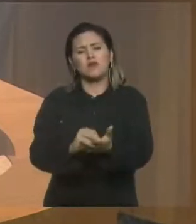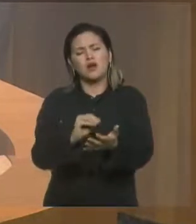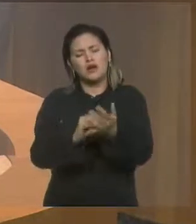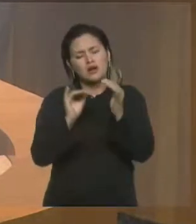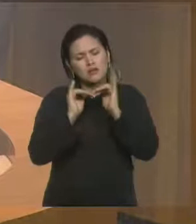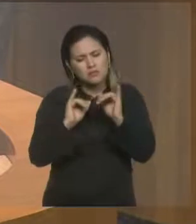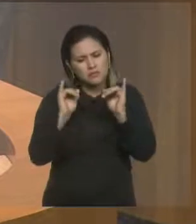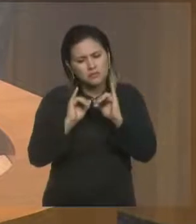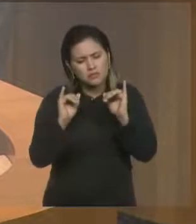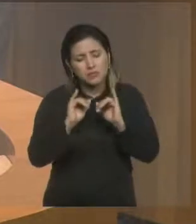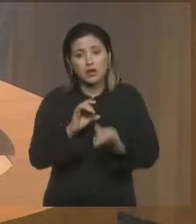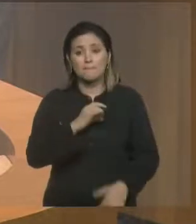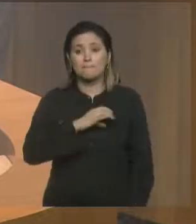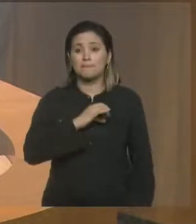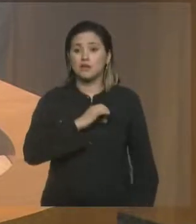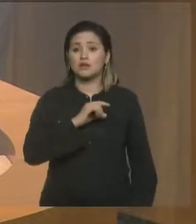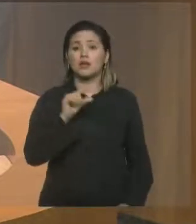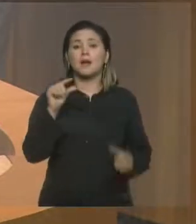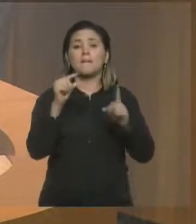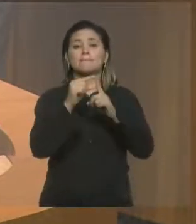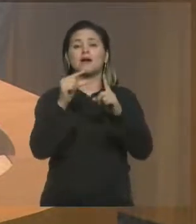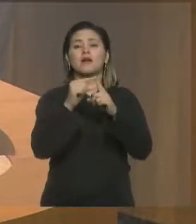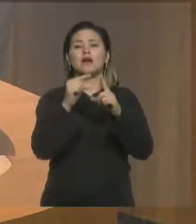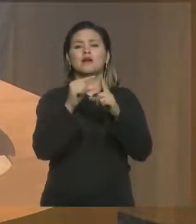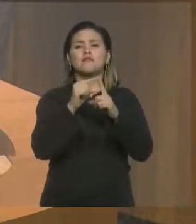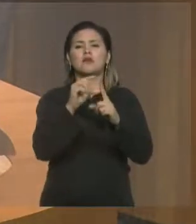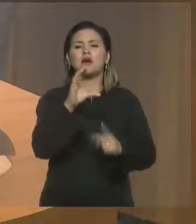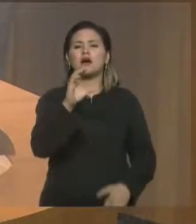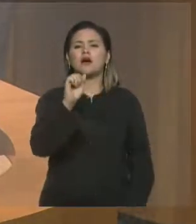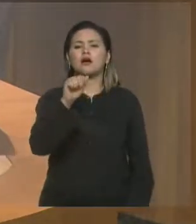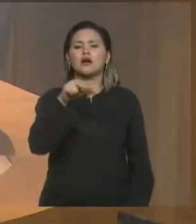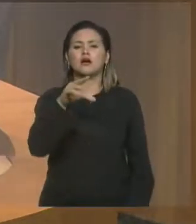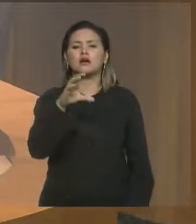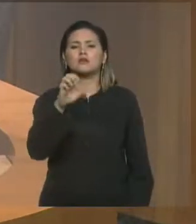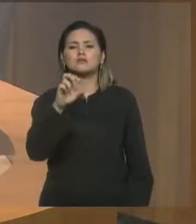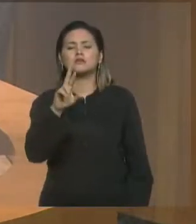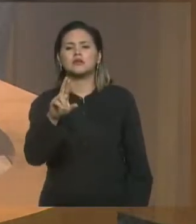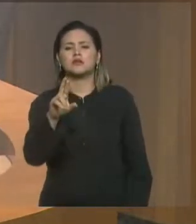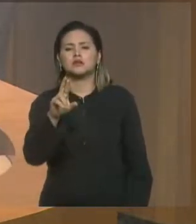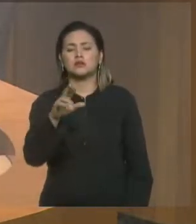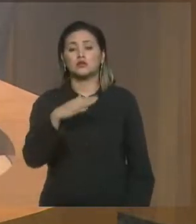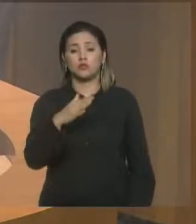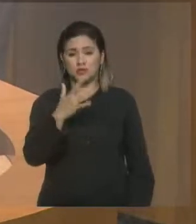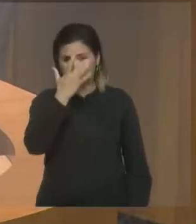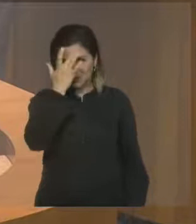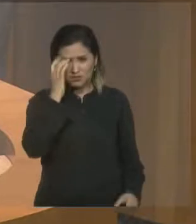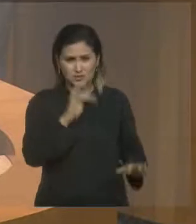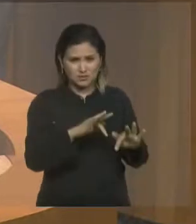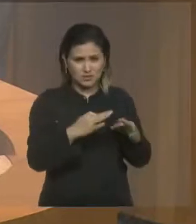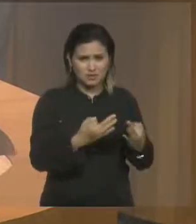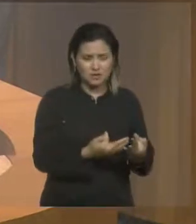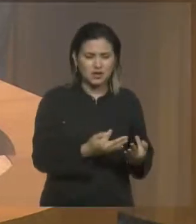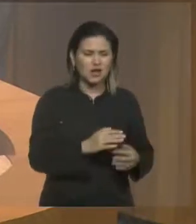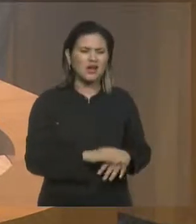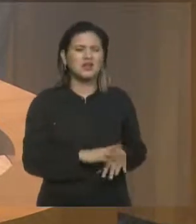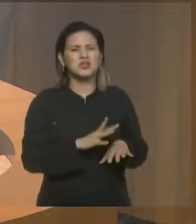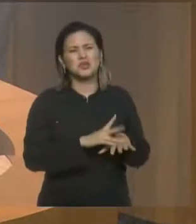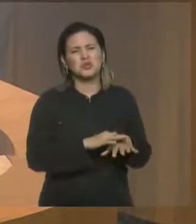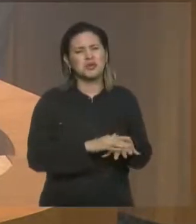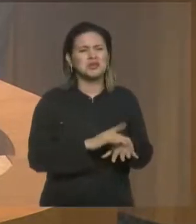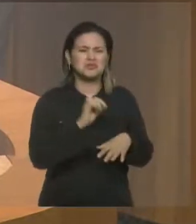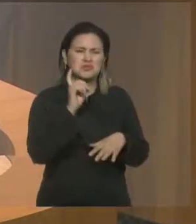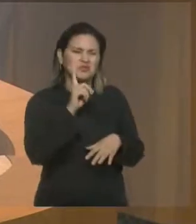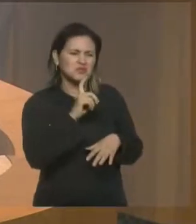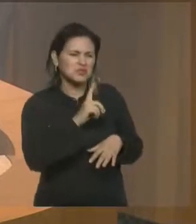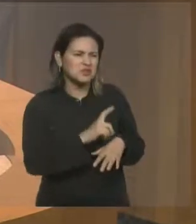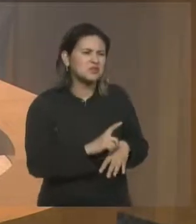a palavra câncer. Quando a gente tem um parente nosso, a gente diz que ele está fazendo um tratamento, que ele está com uma doença complicada, mas ninguém